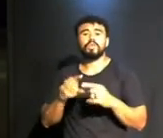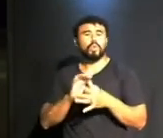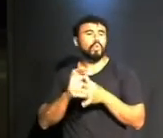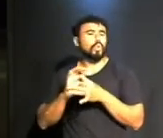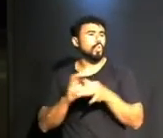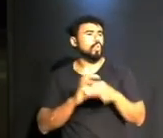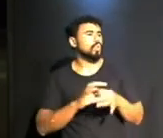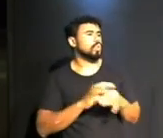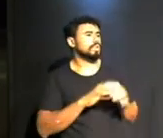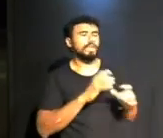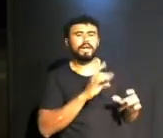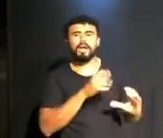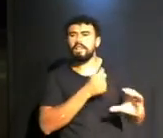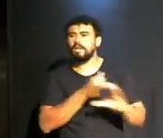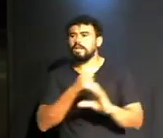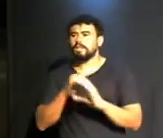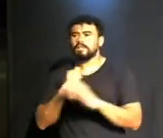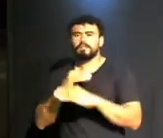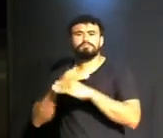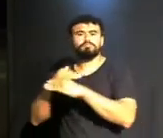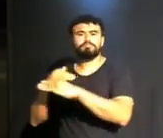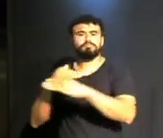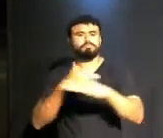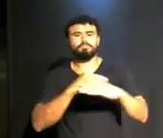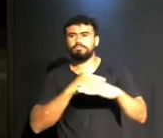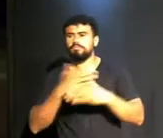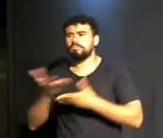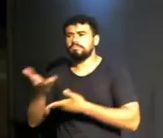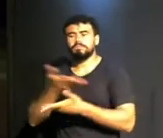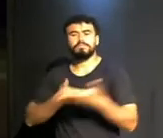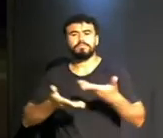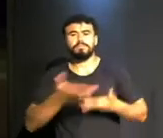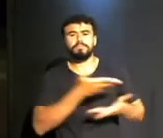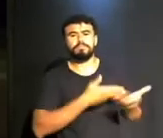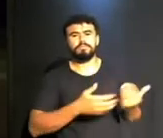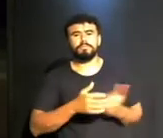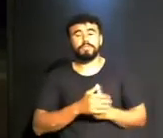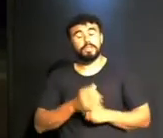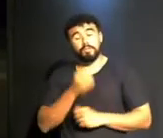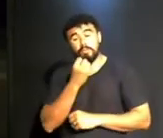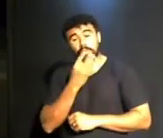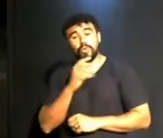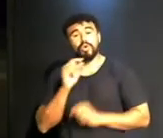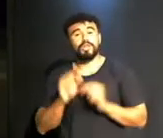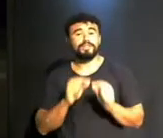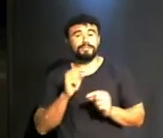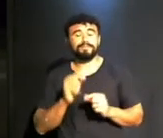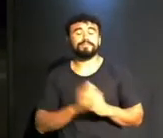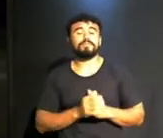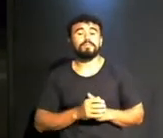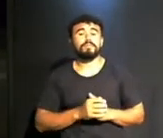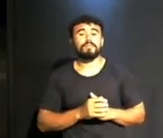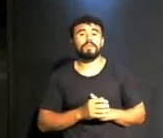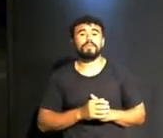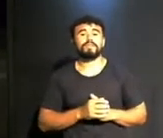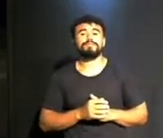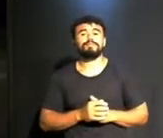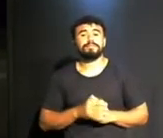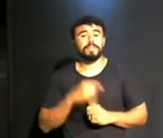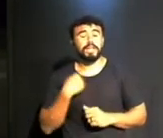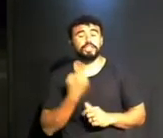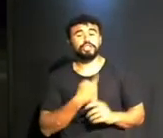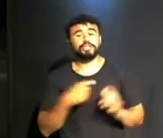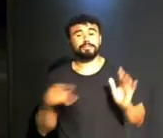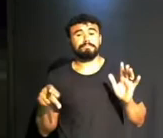cristãos uns aos outros em um relacionamento horizontal a boa notícia do evangelho para todos nós é que nós